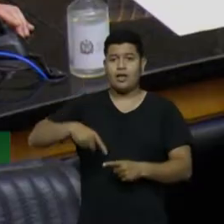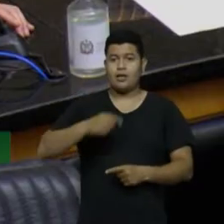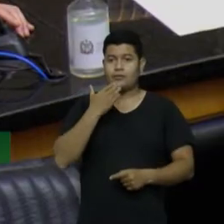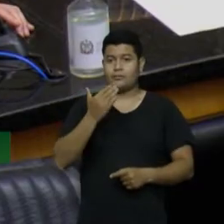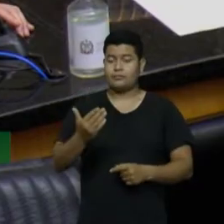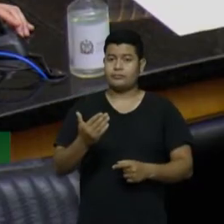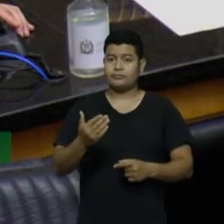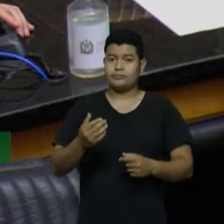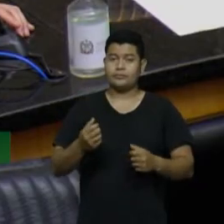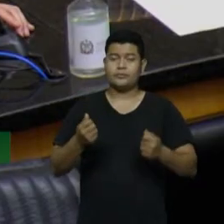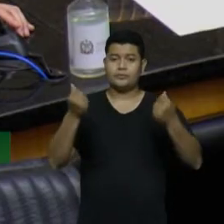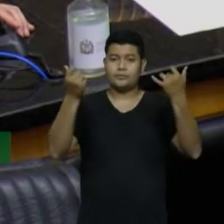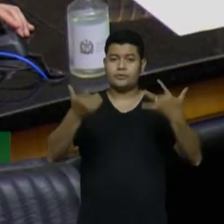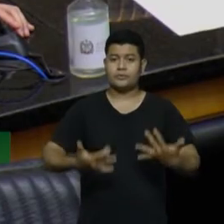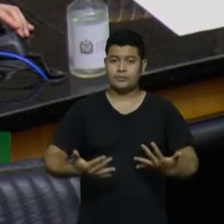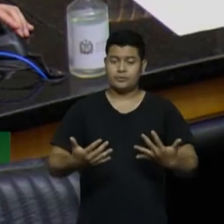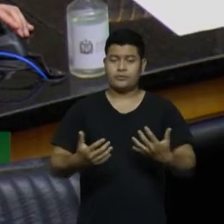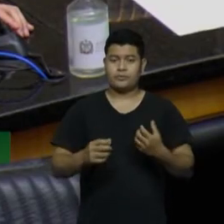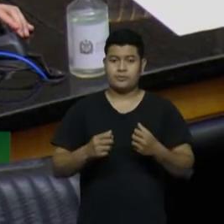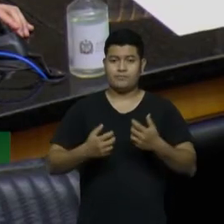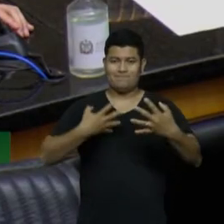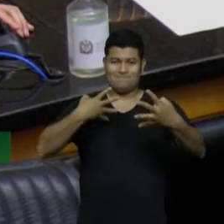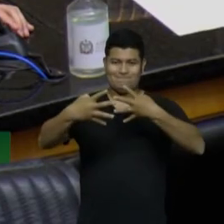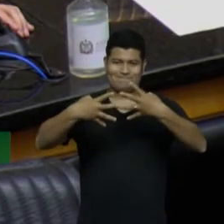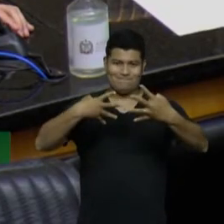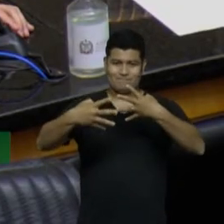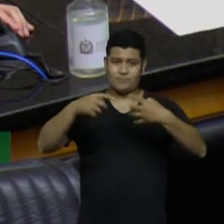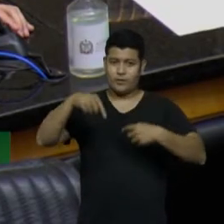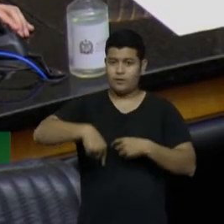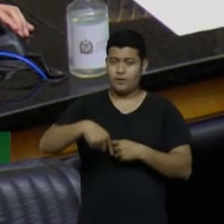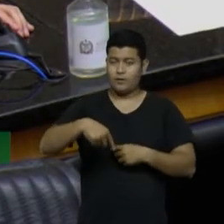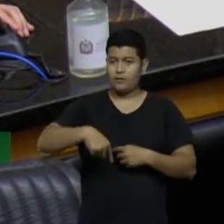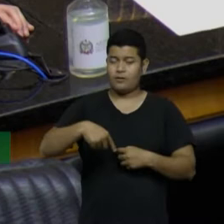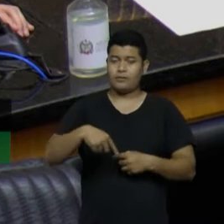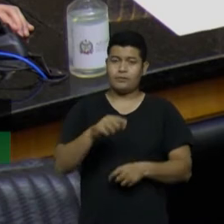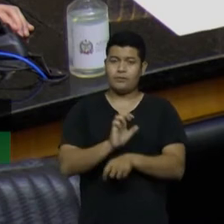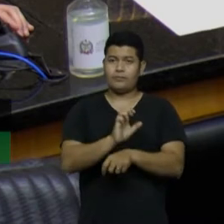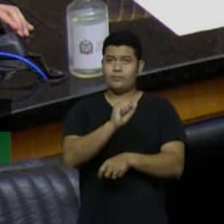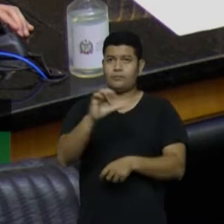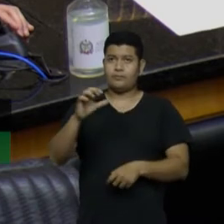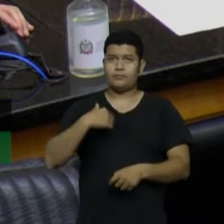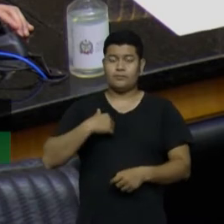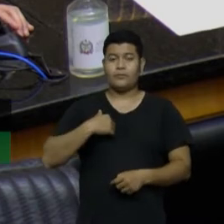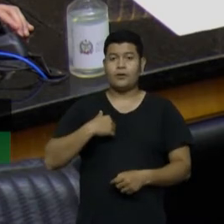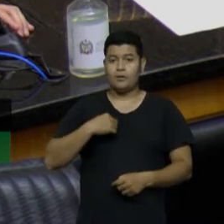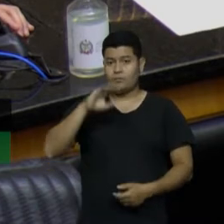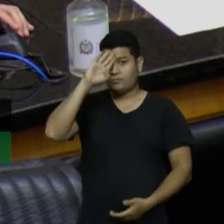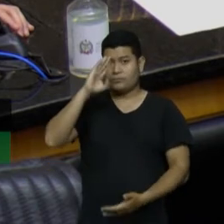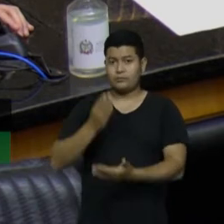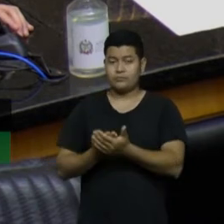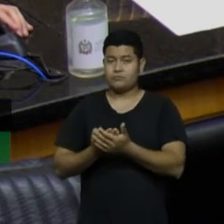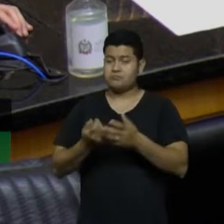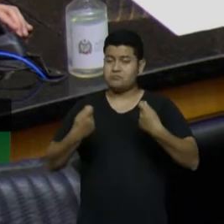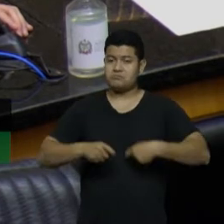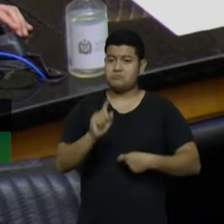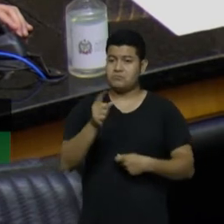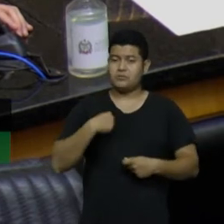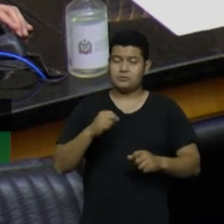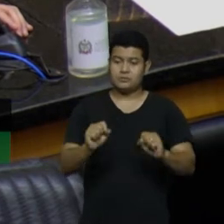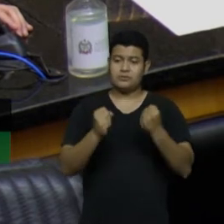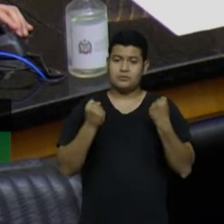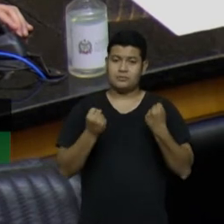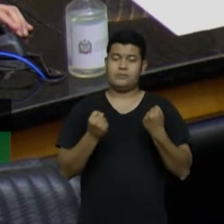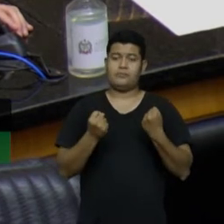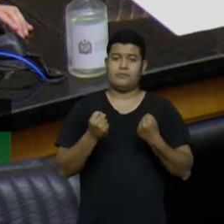um fato que se tornou notório em Santa Catarina. Não acredito que... Acreditei que não era necessário fazer a defesa da